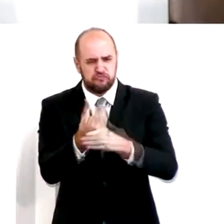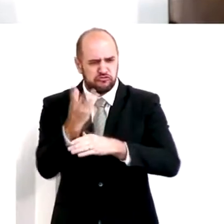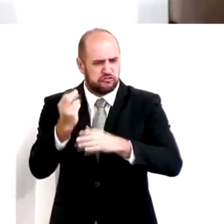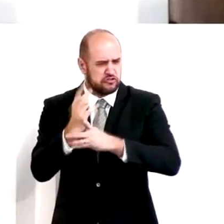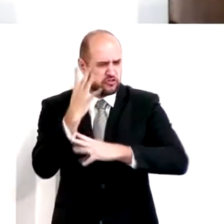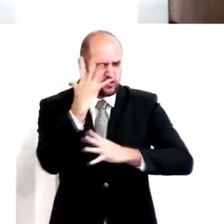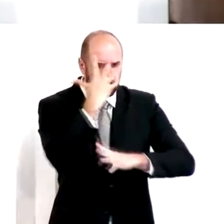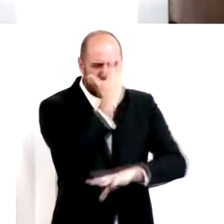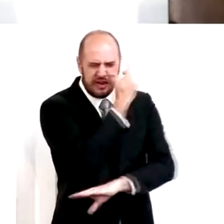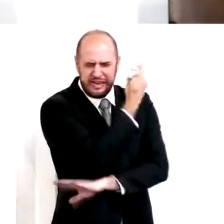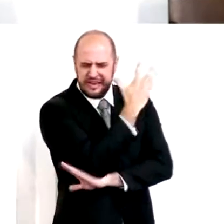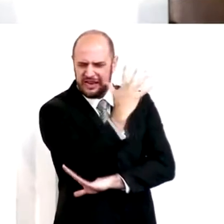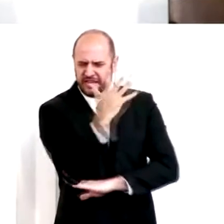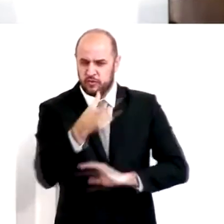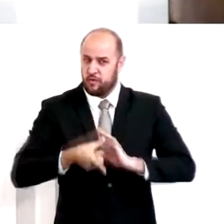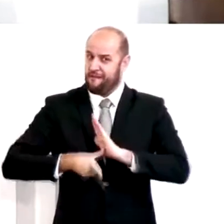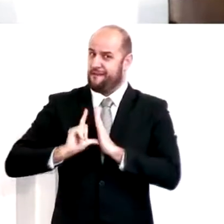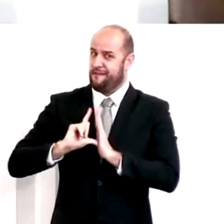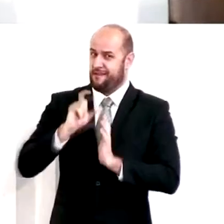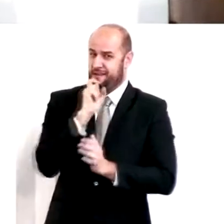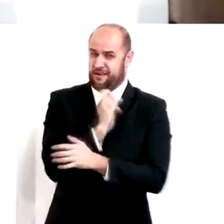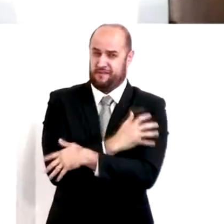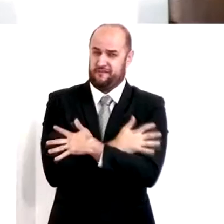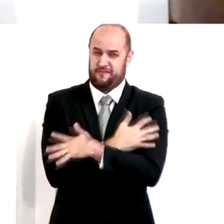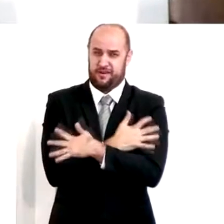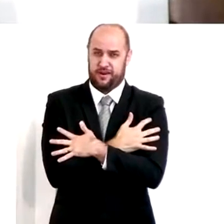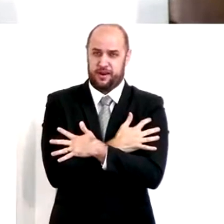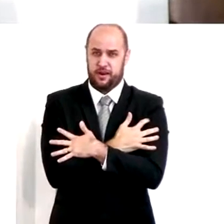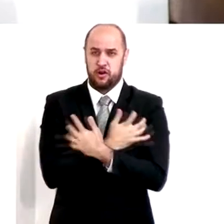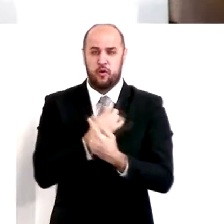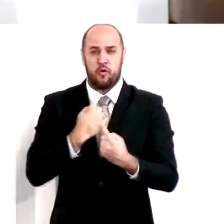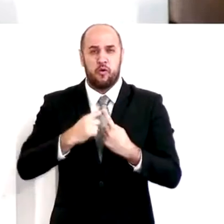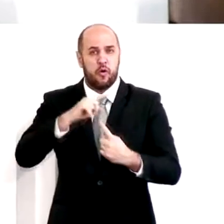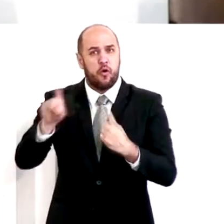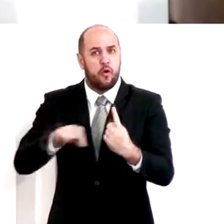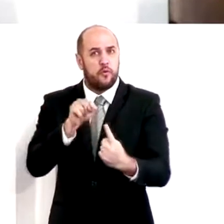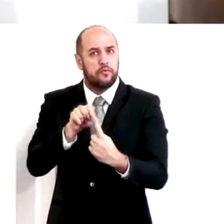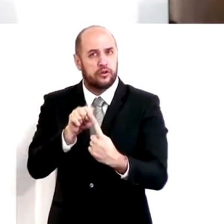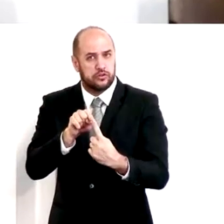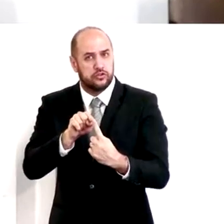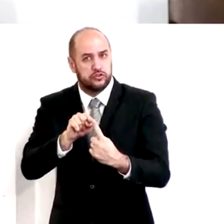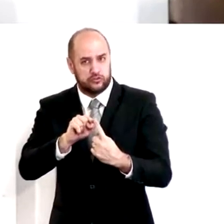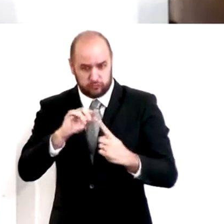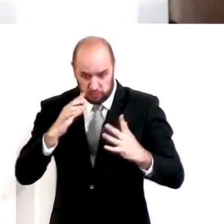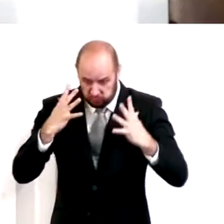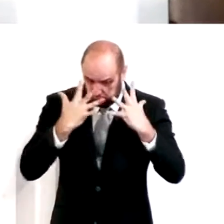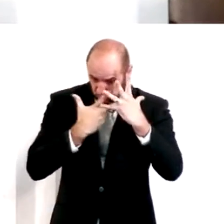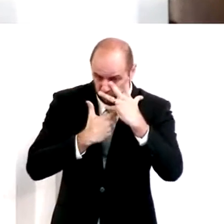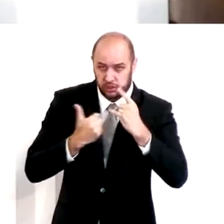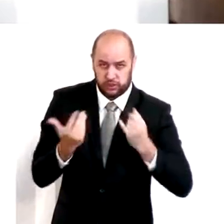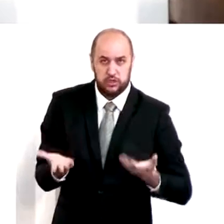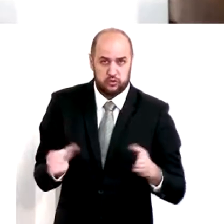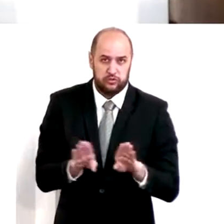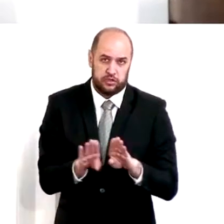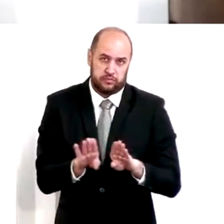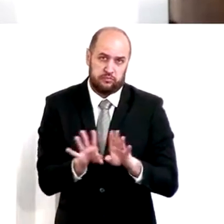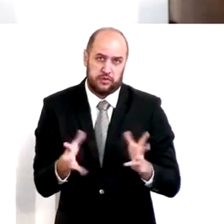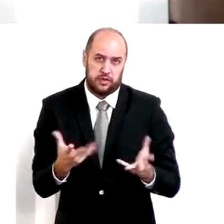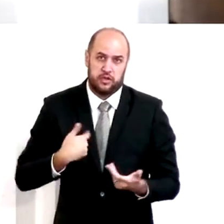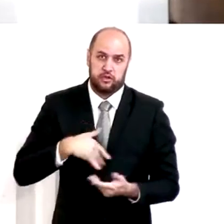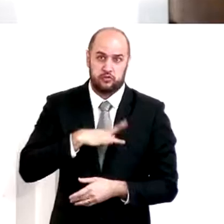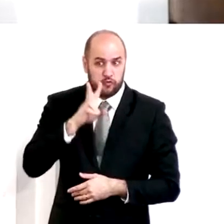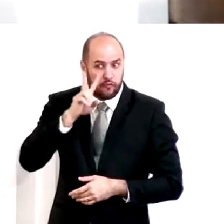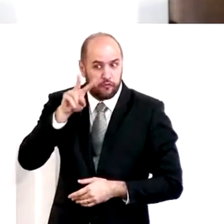antes do inverno chegar, para que ele cumpra o propósito de não só ser beleza do ponto de vista